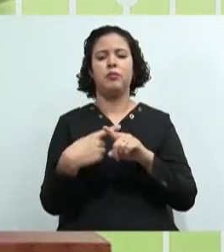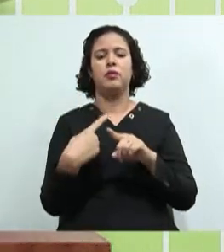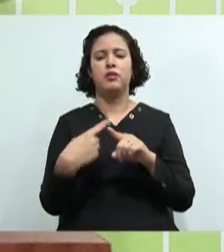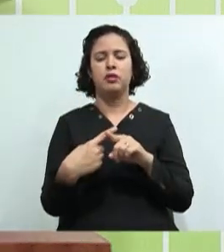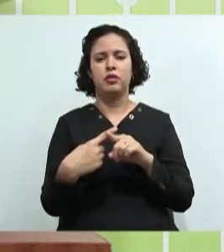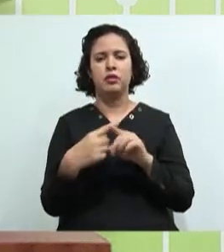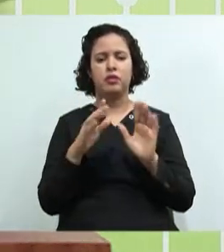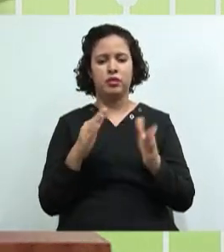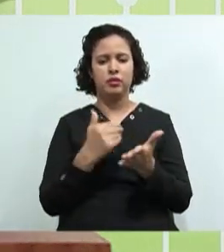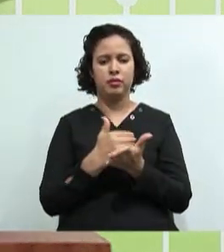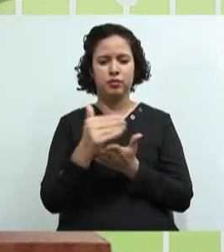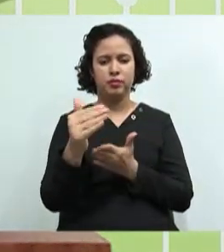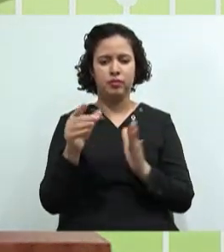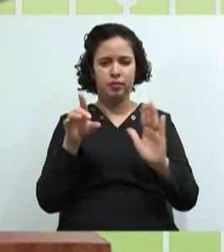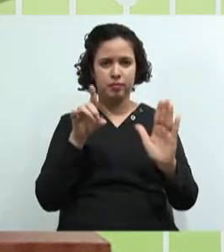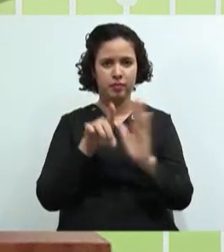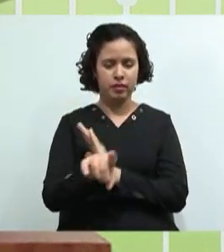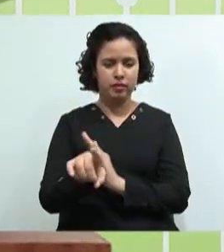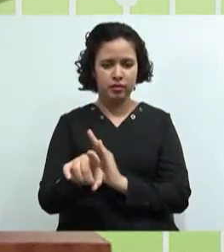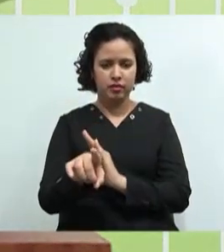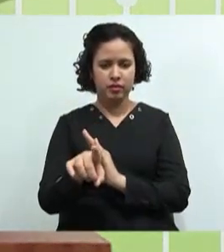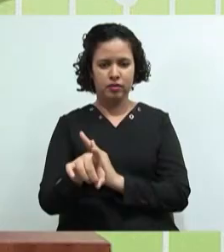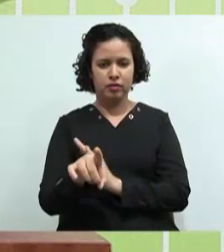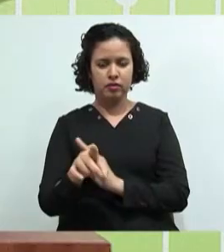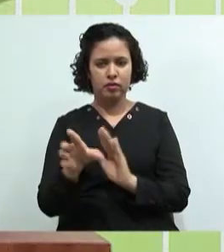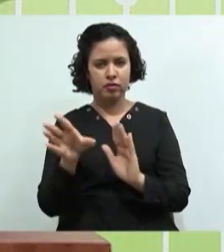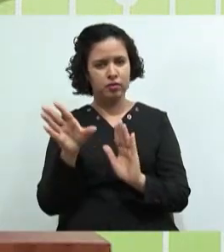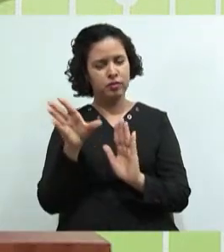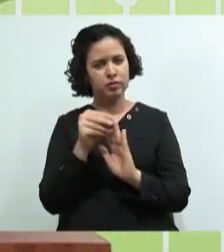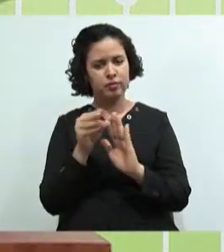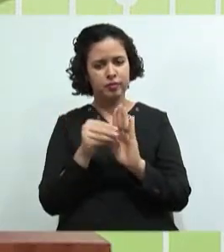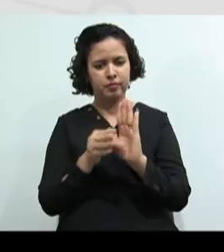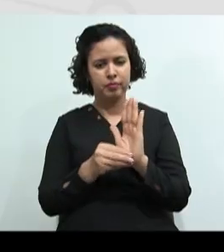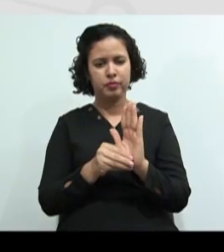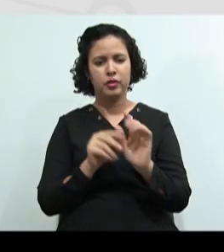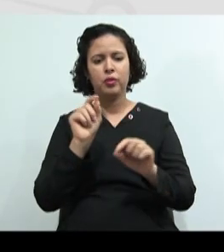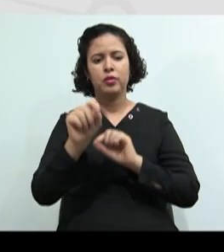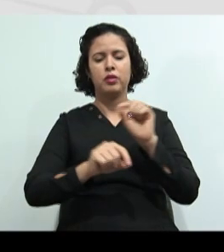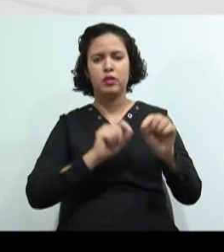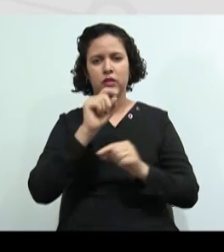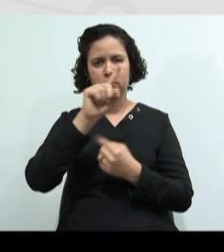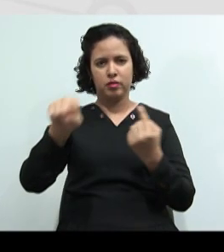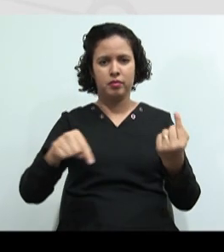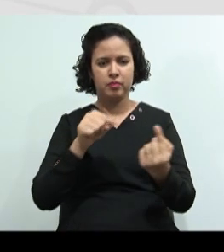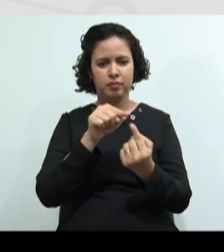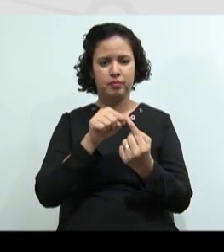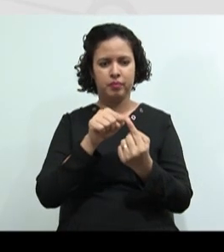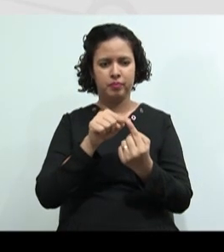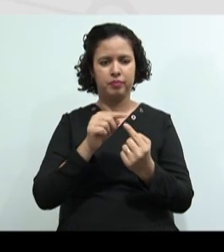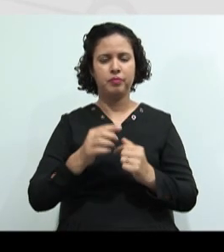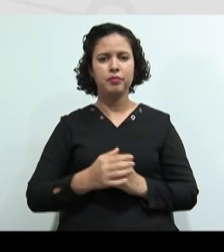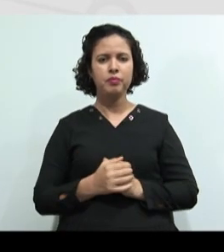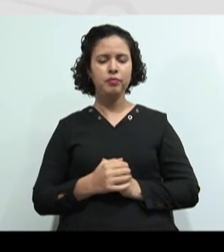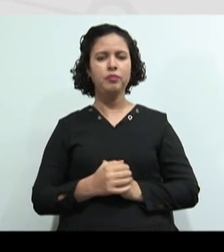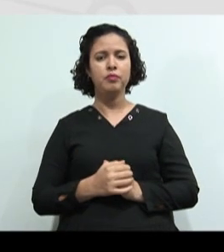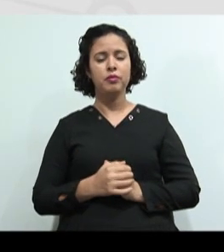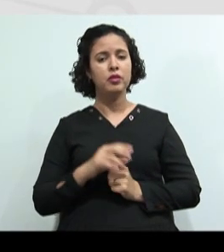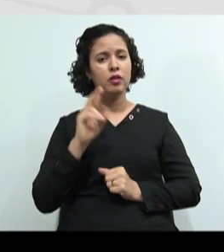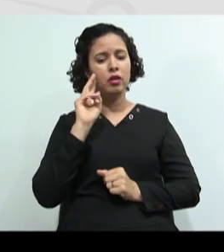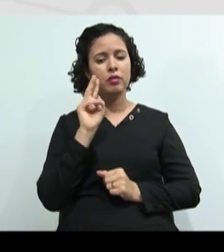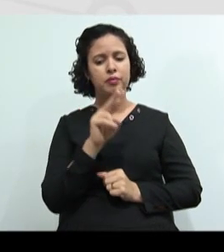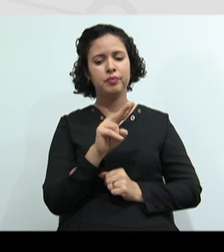bom? Vamos para a primeira pergunta, então, aqui do nosso conteúdo, para você entender. O que são objetivos? Pessoal, olha bem